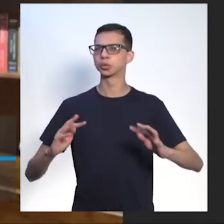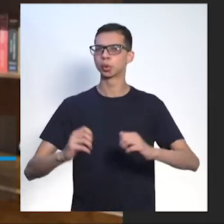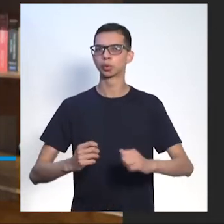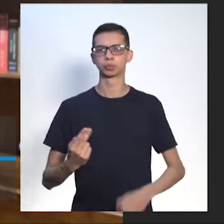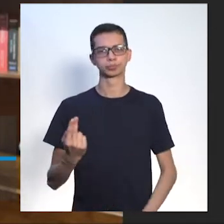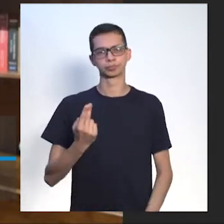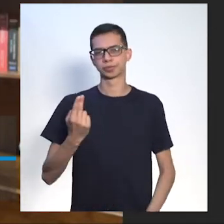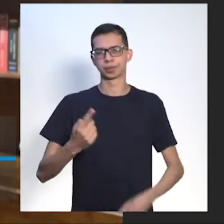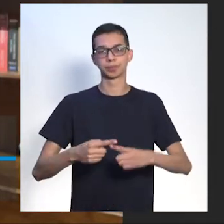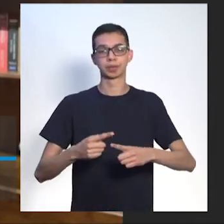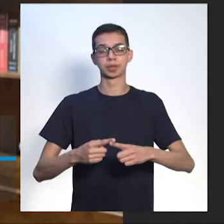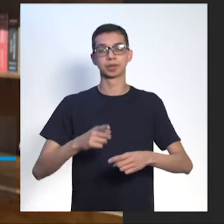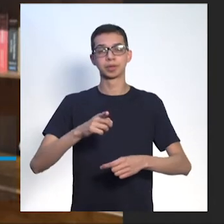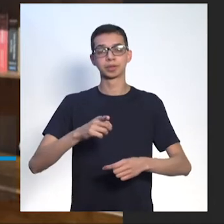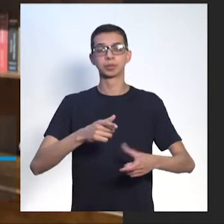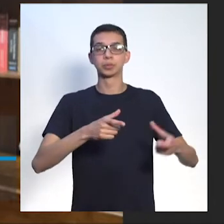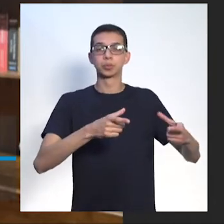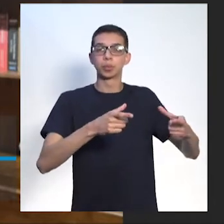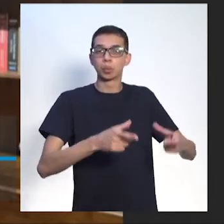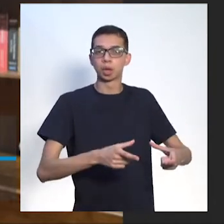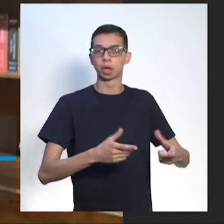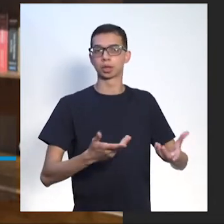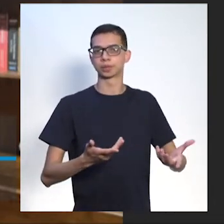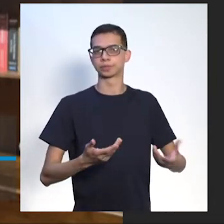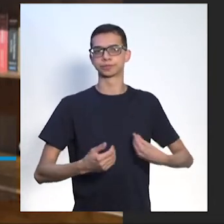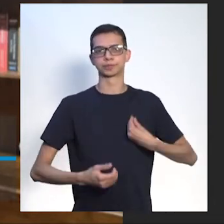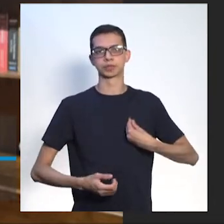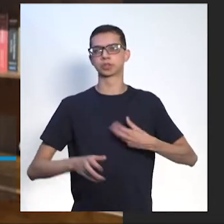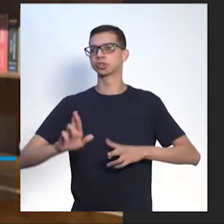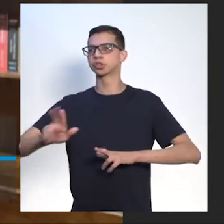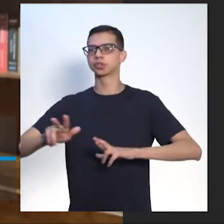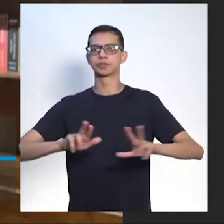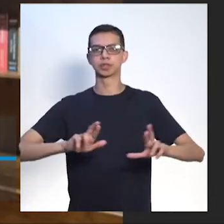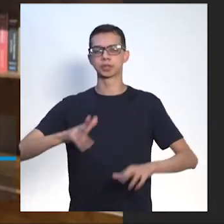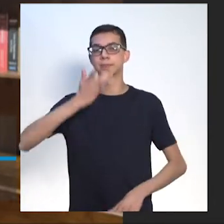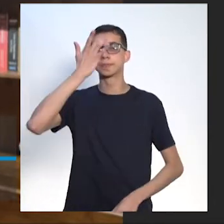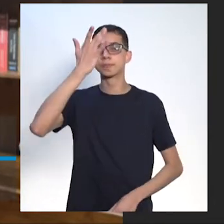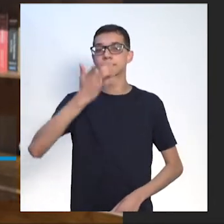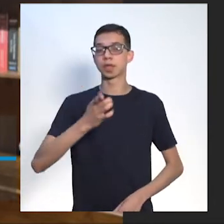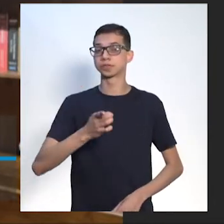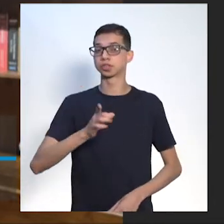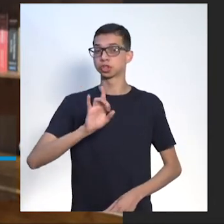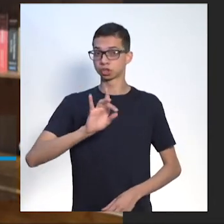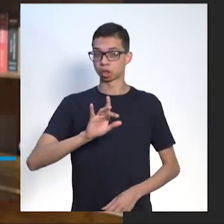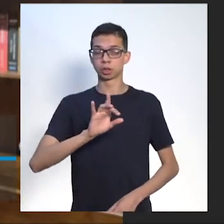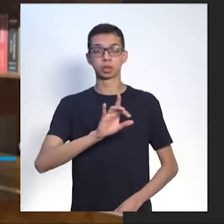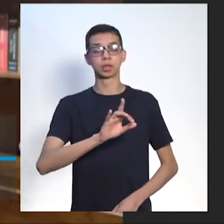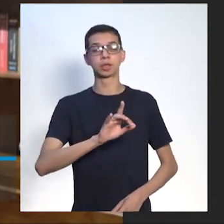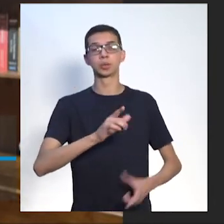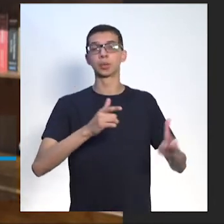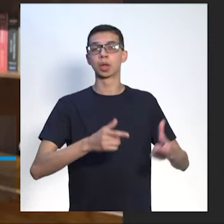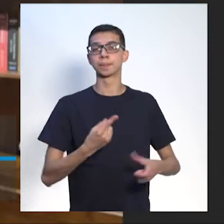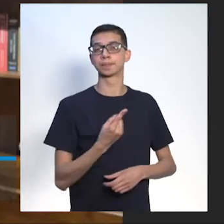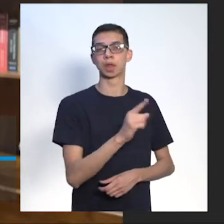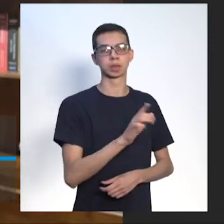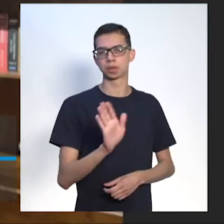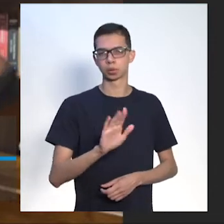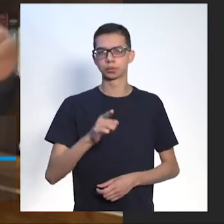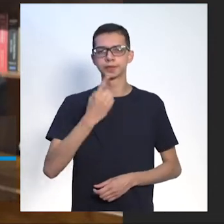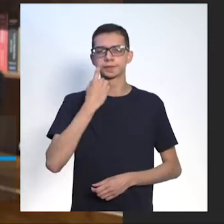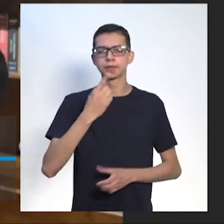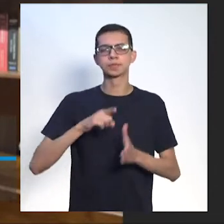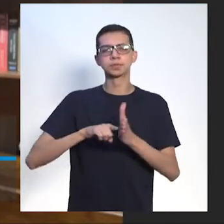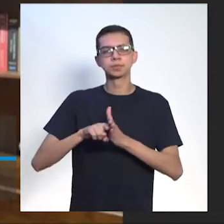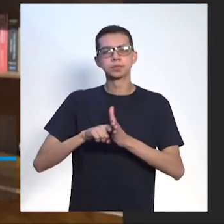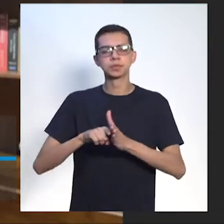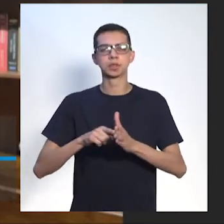vai achar uma mais fácil. E o mais fácil não é só a distância. Você pode ir lá no Maps e colocar qual a distância